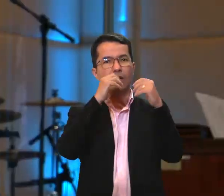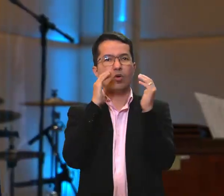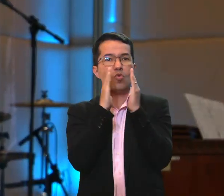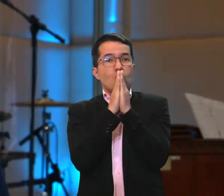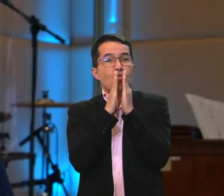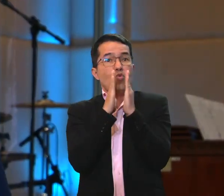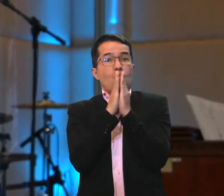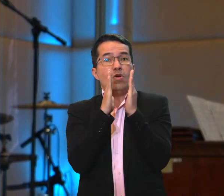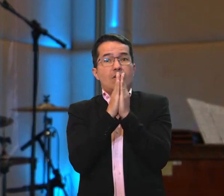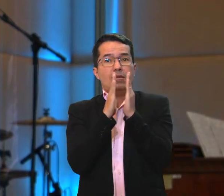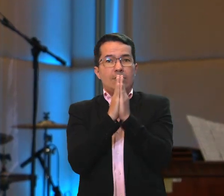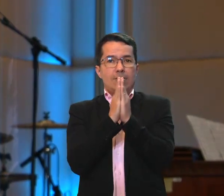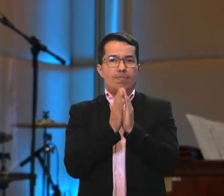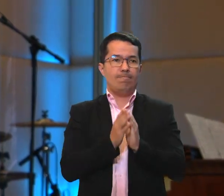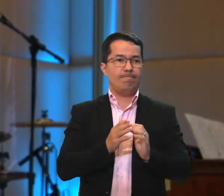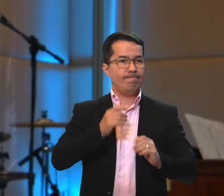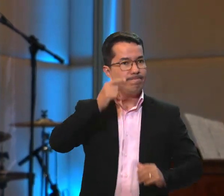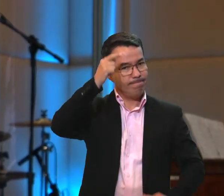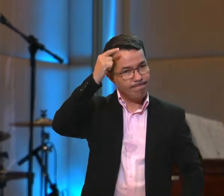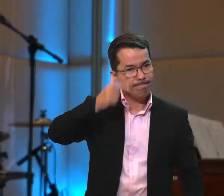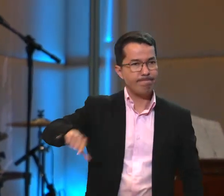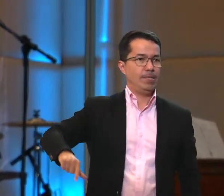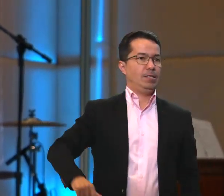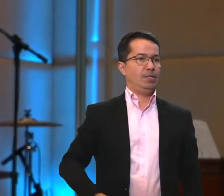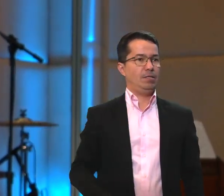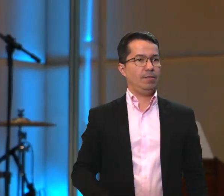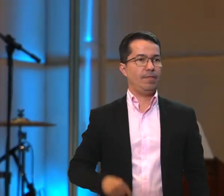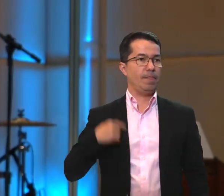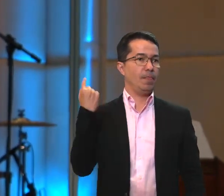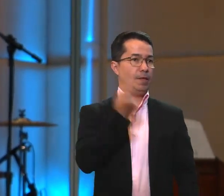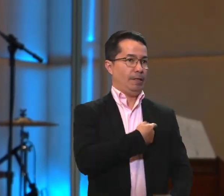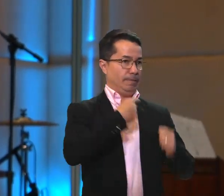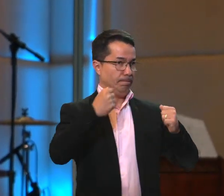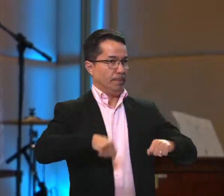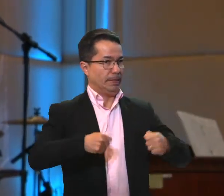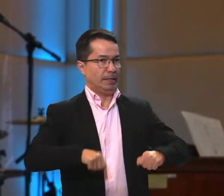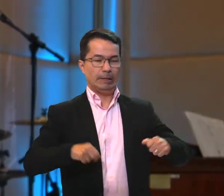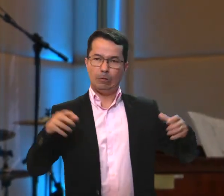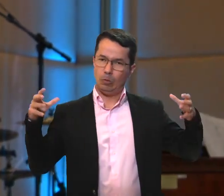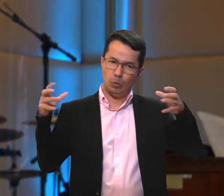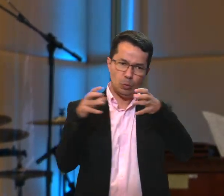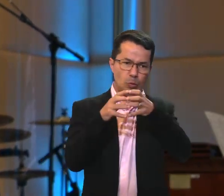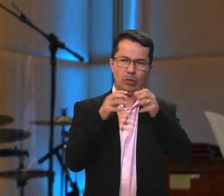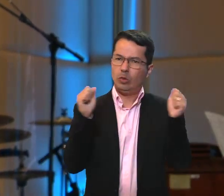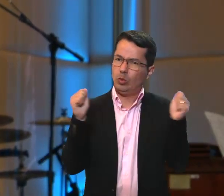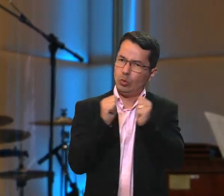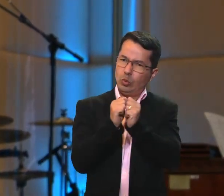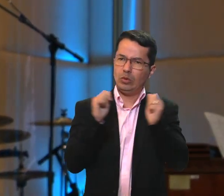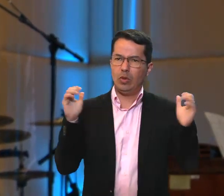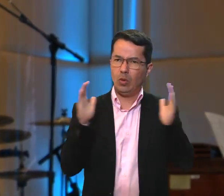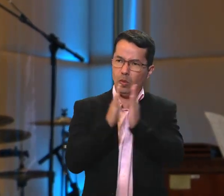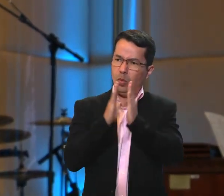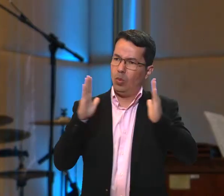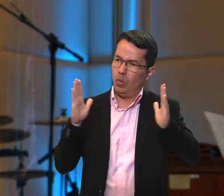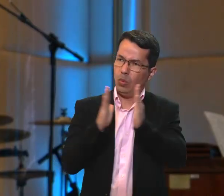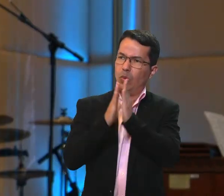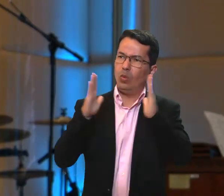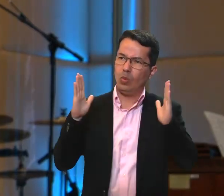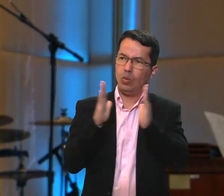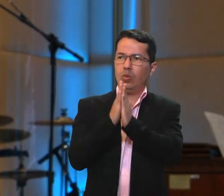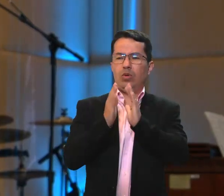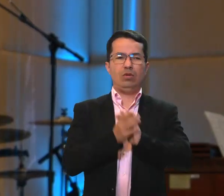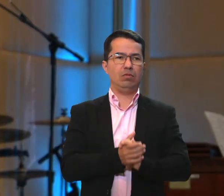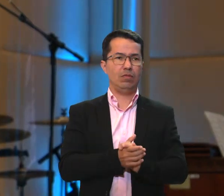Precisamos convocar assembleias solenes. E quando nós começarmos a fazer isso,